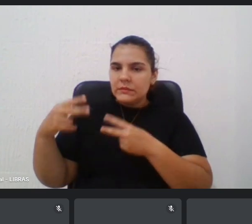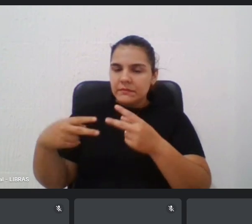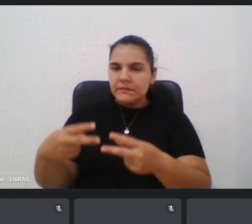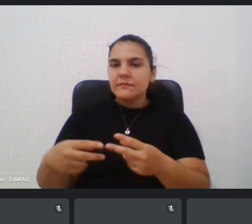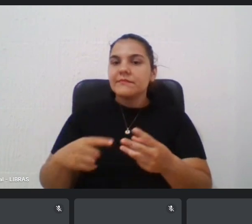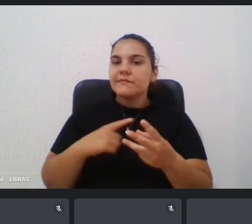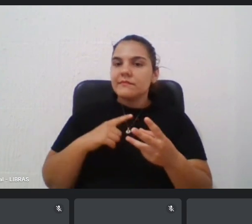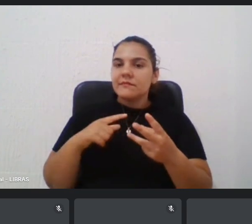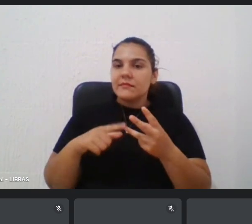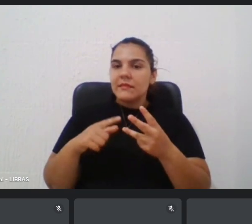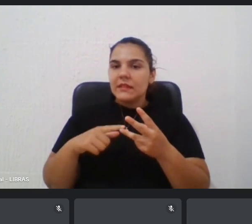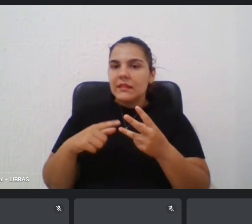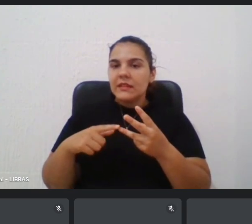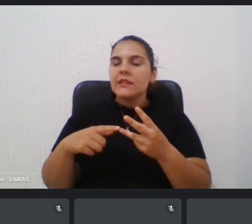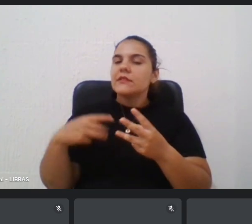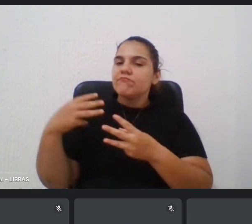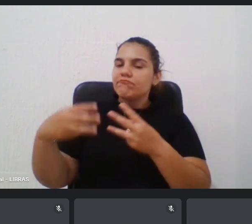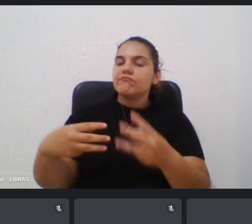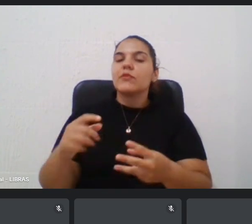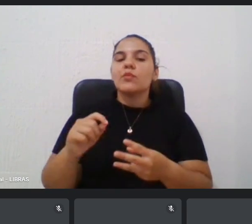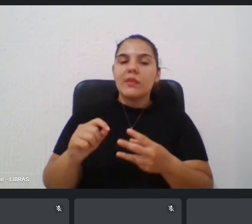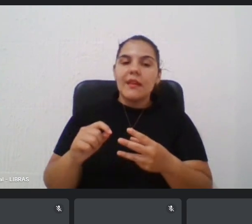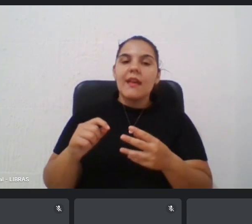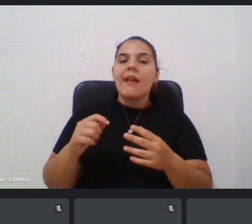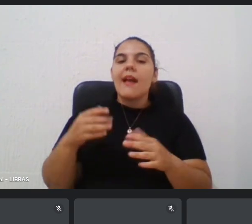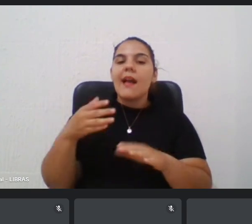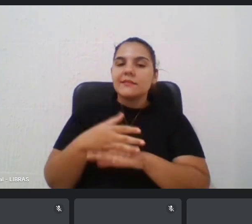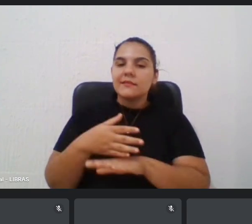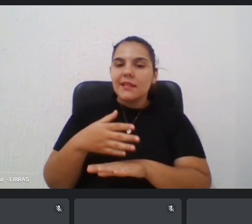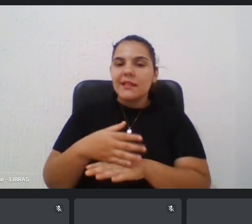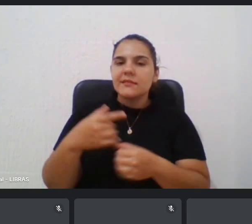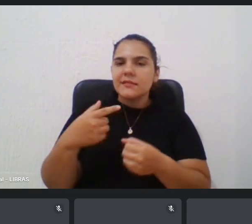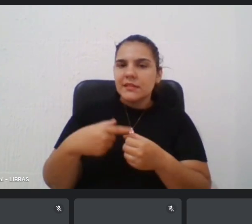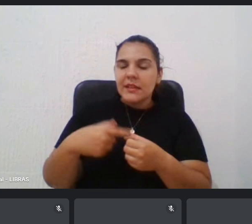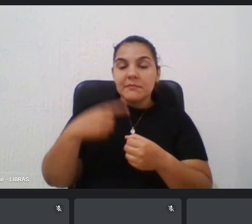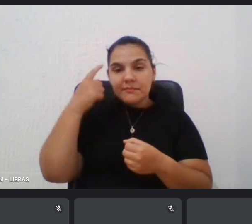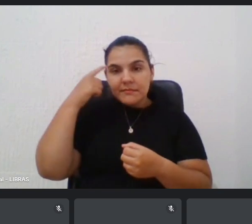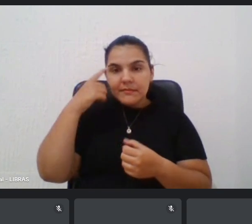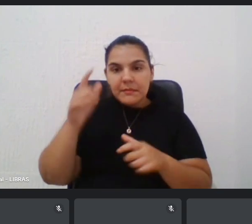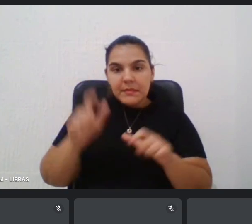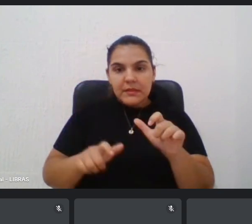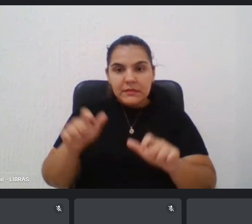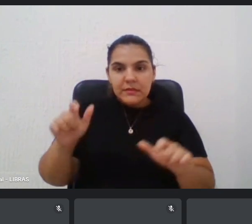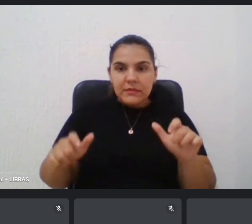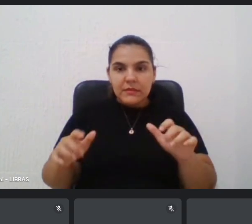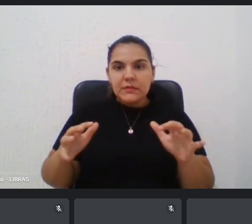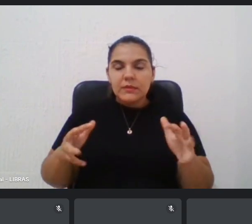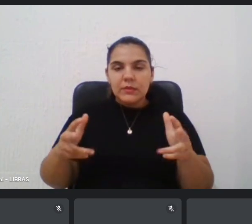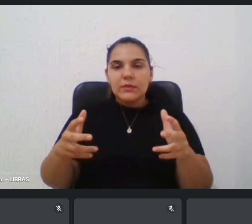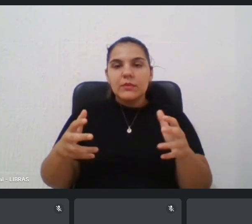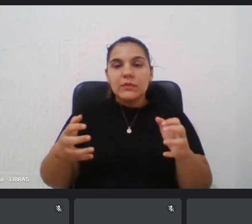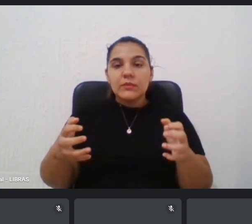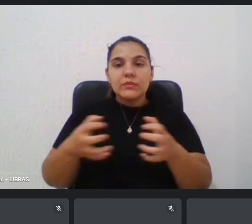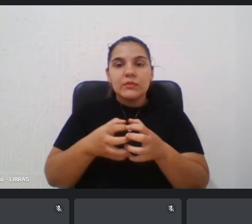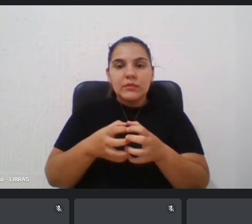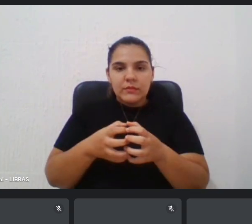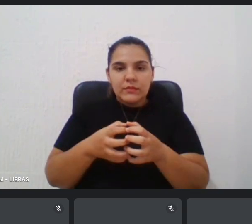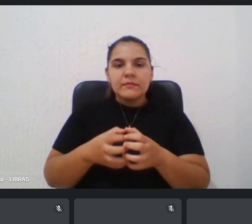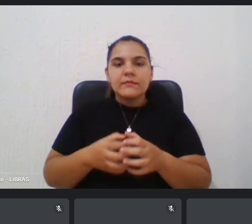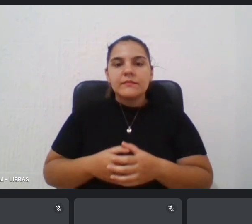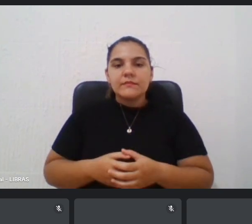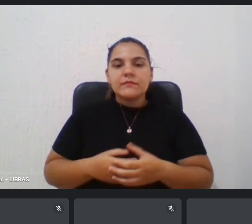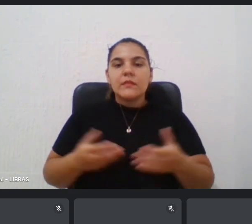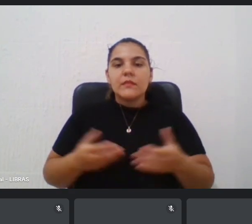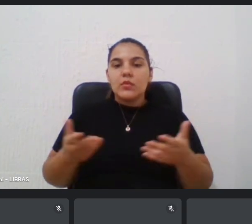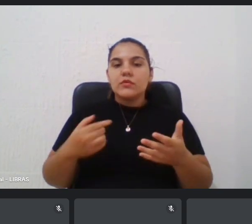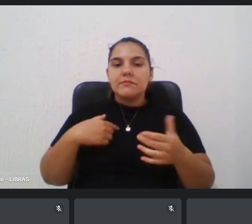acesso às cidades e pensar o ser humano como um todo. Hoje, particularmente, a gente trabalha com a parte de memória histórica, eu trabalho com o audiovisual,